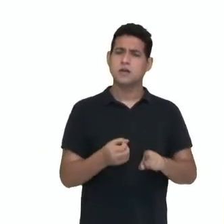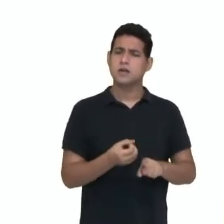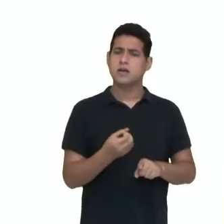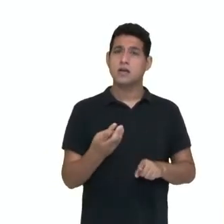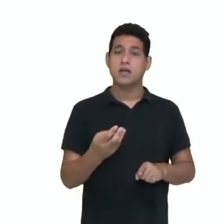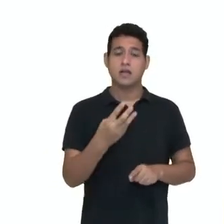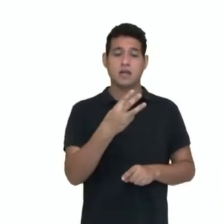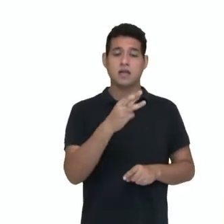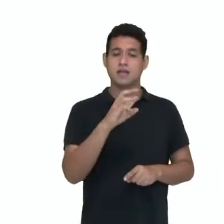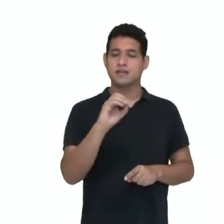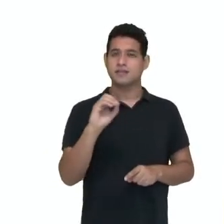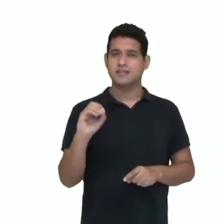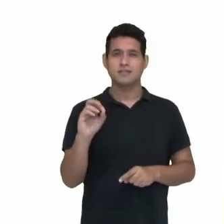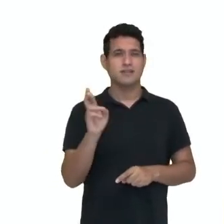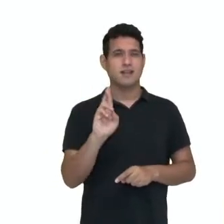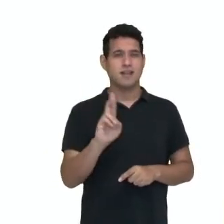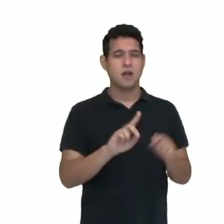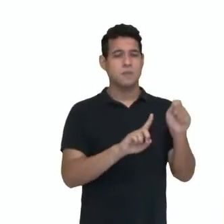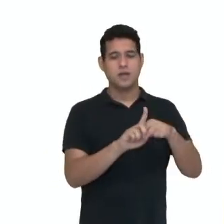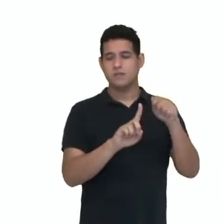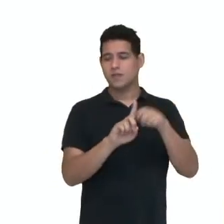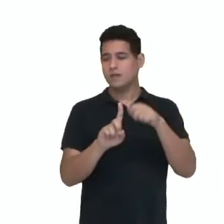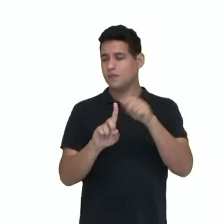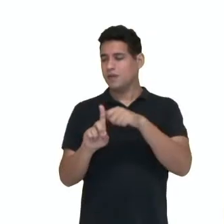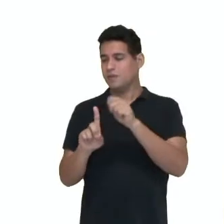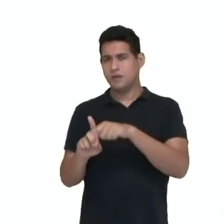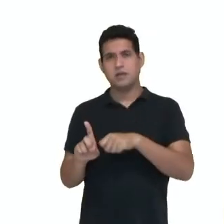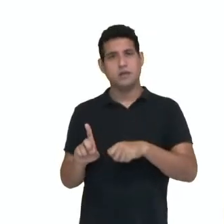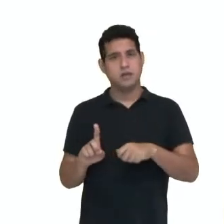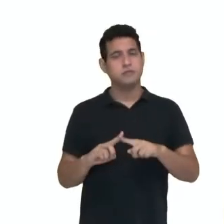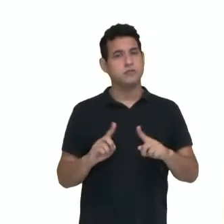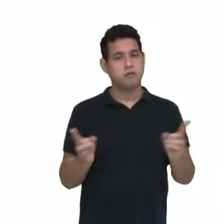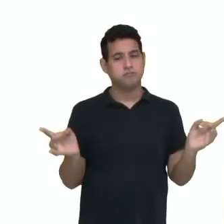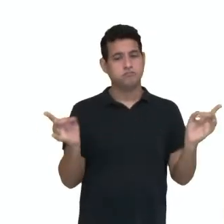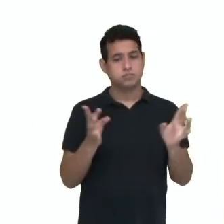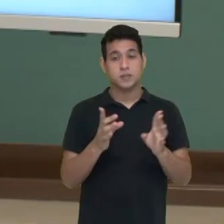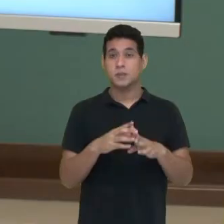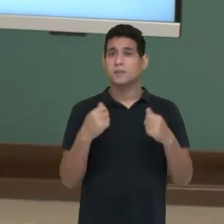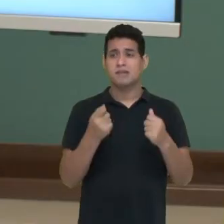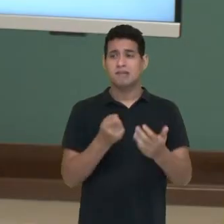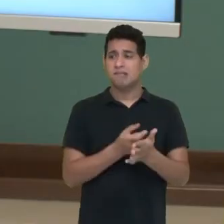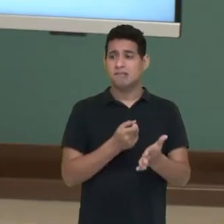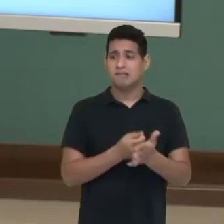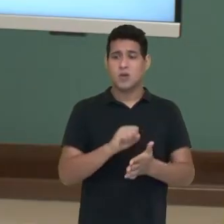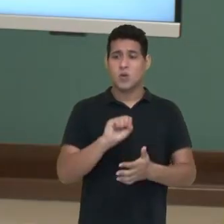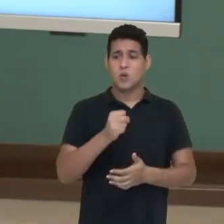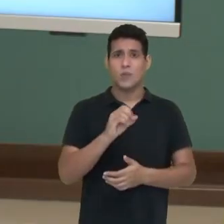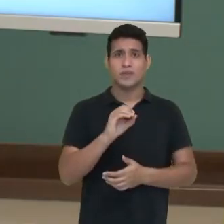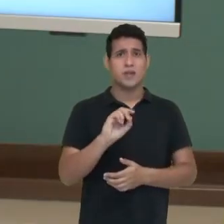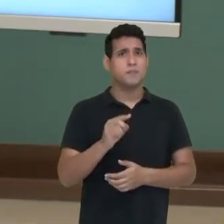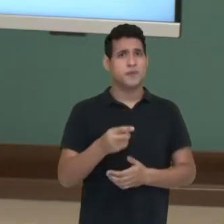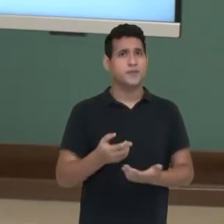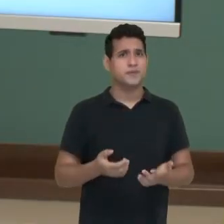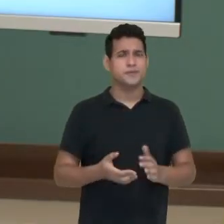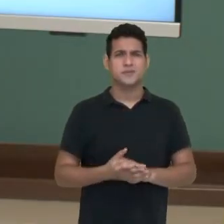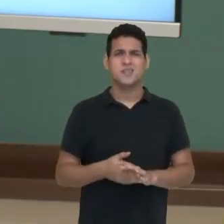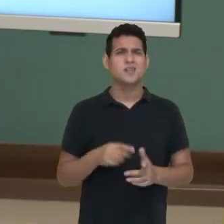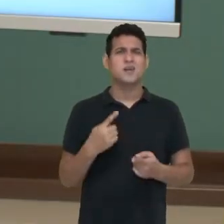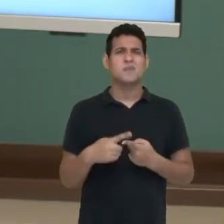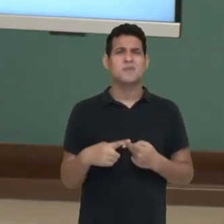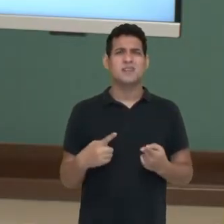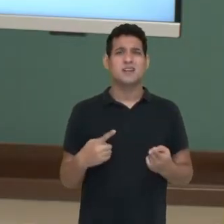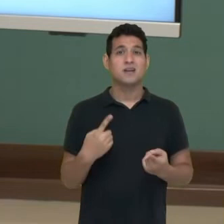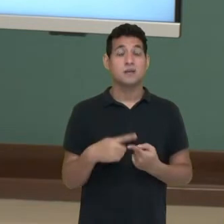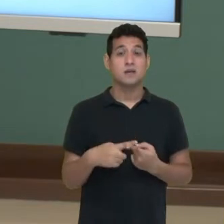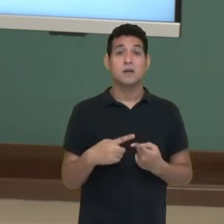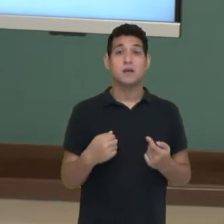de R$300 por mesa. Então já sai ali tendo que gastar 80 mil, tá bom? Por quê? Porque